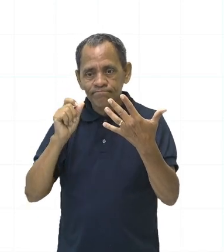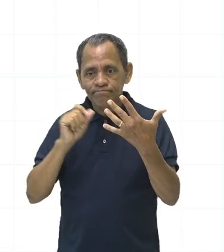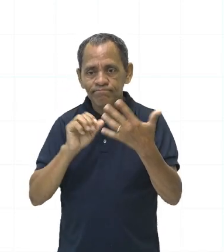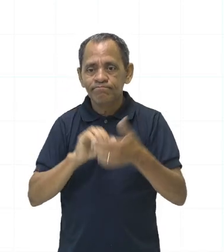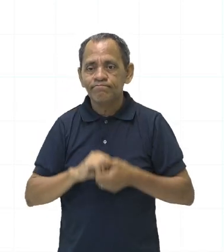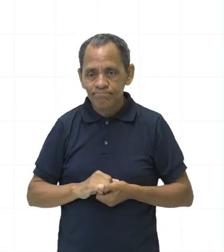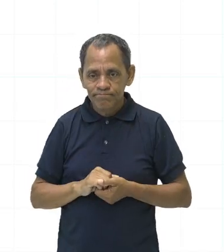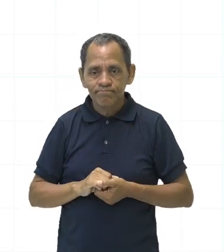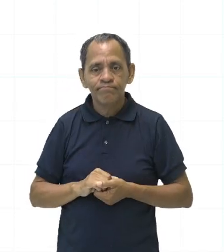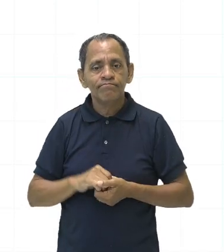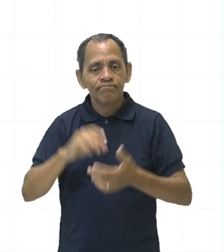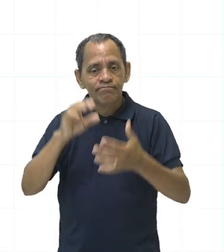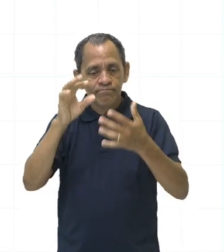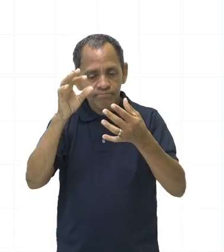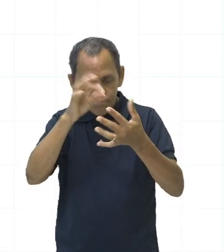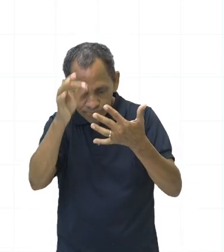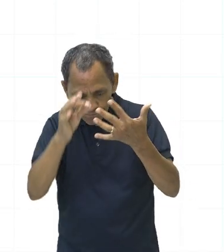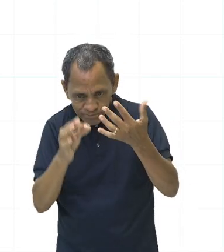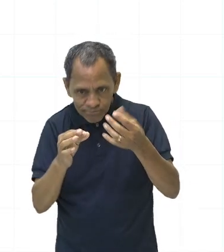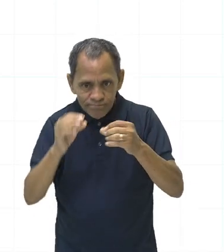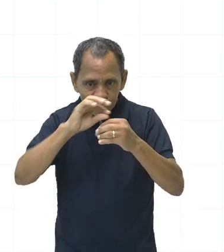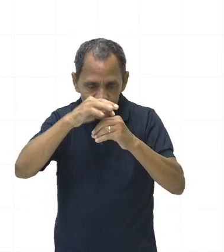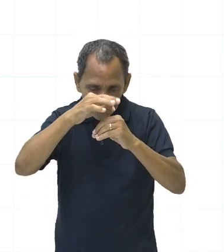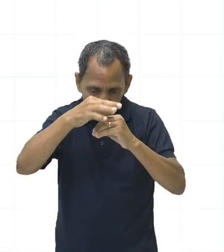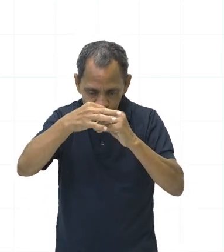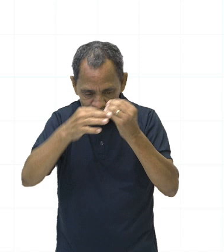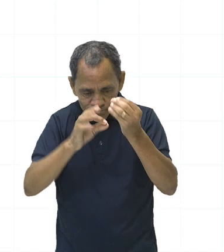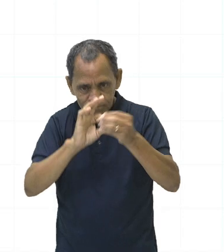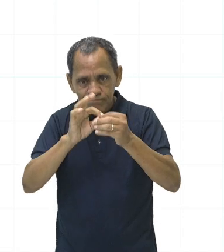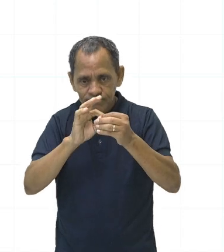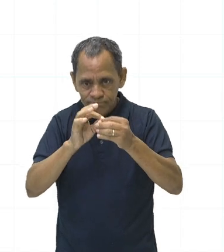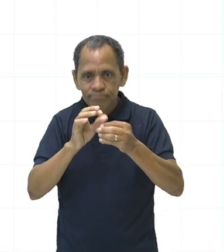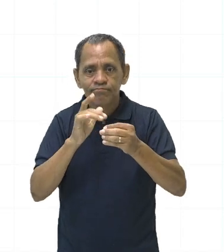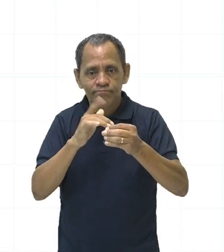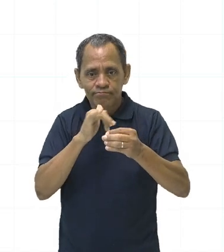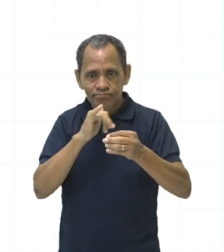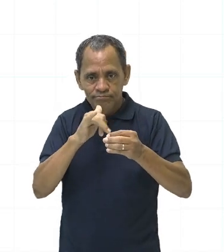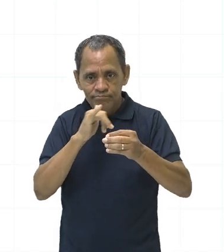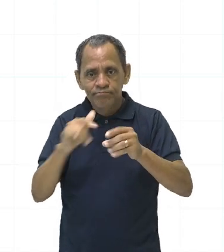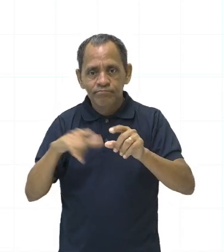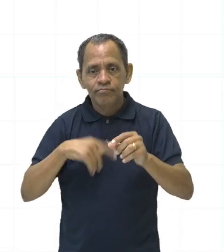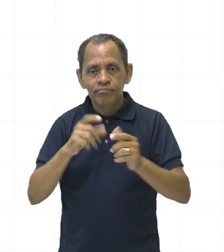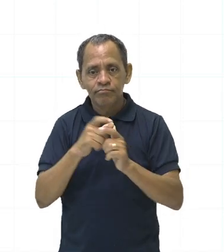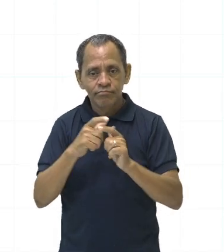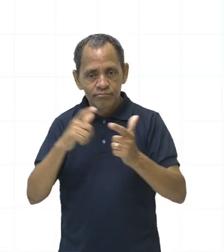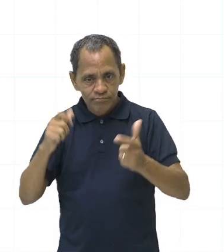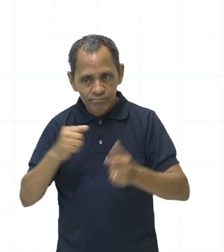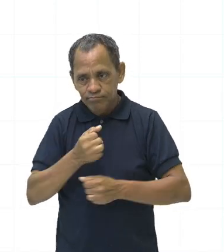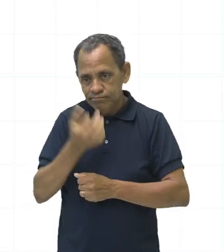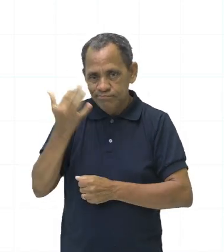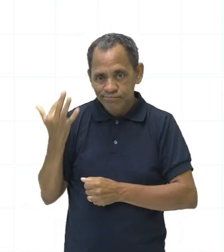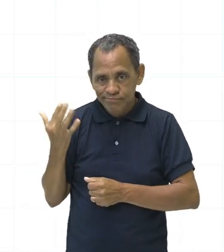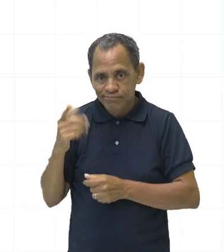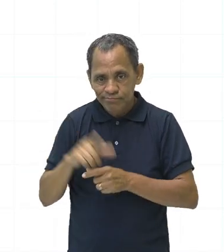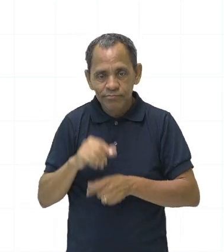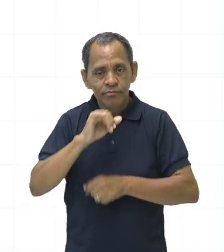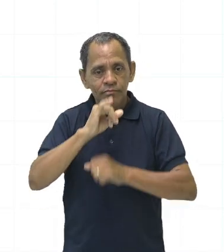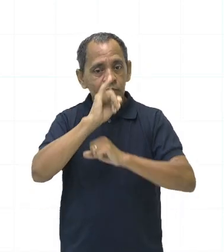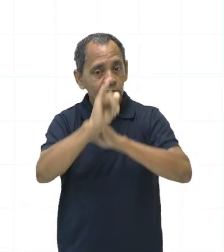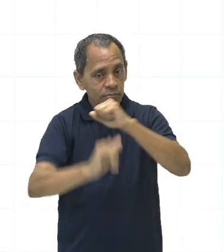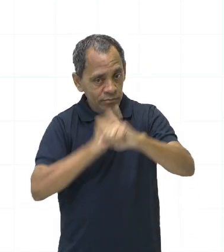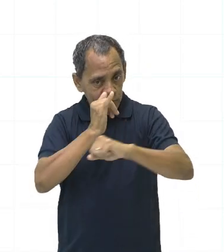são partículas carregadas eletricamente. Quanto maior for a quantidade de íons